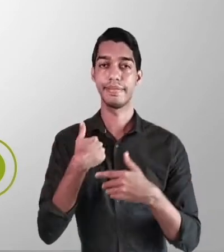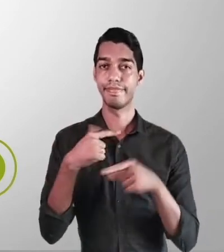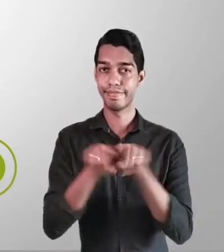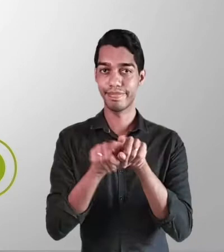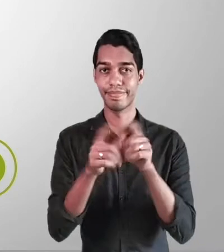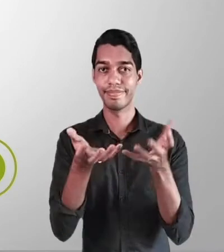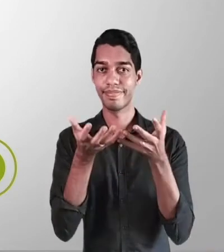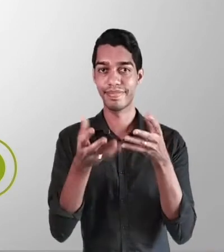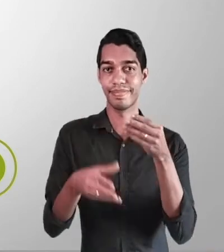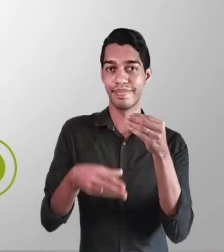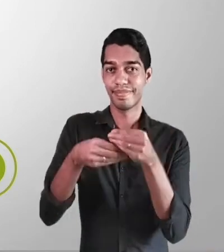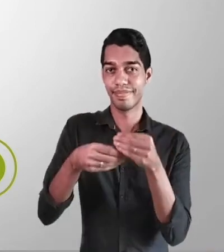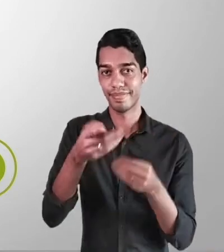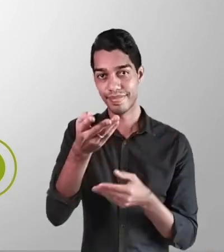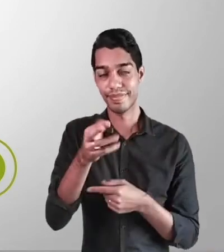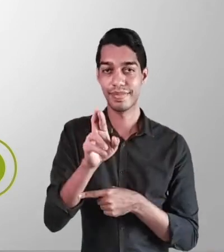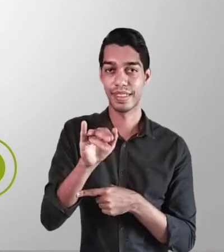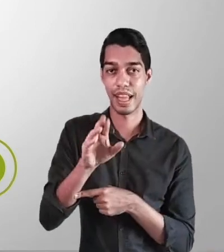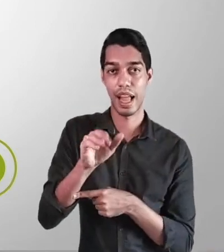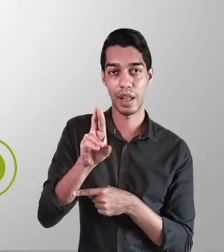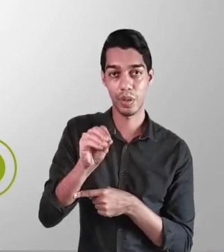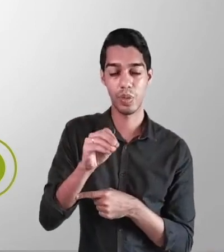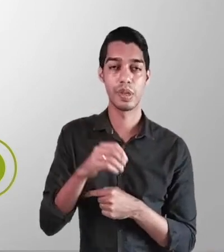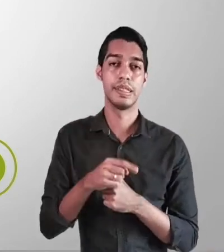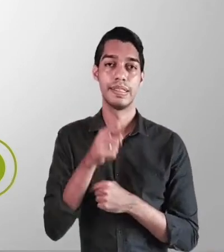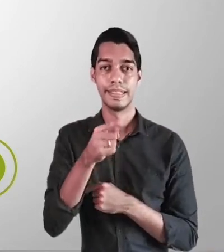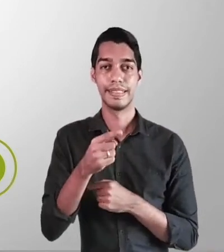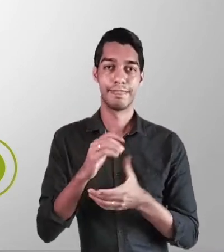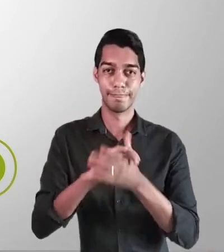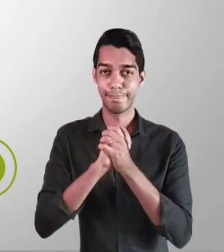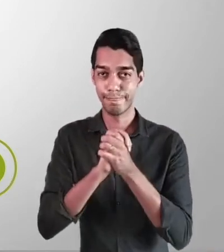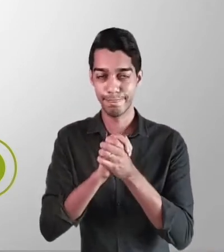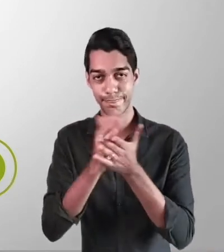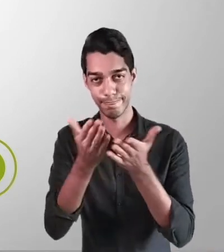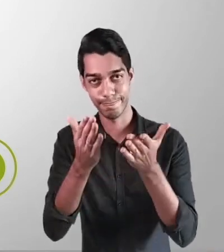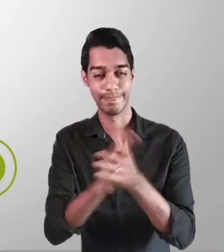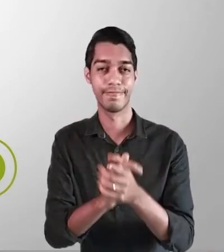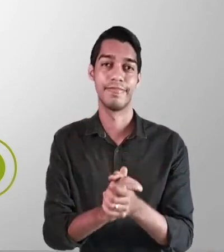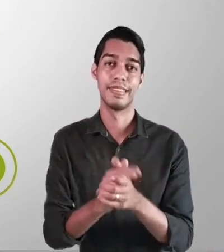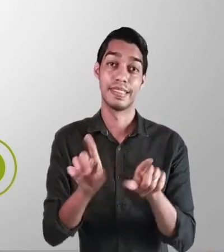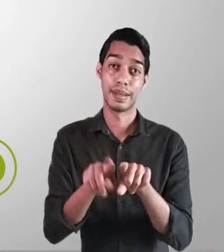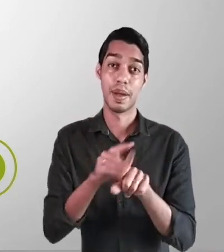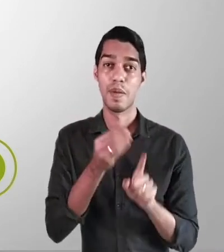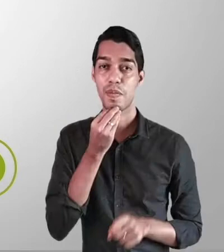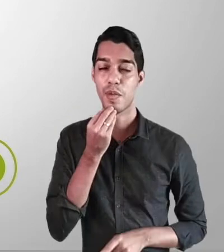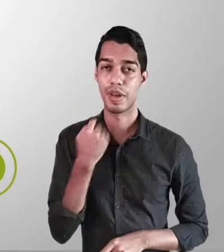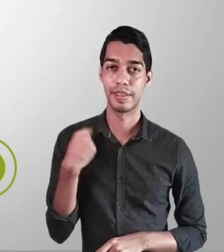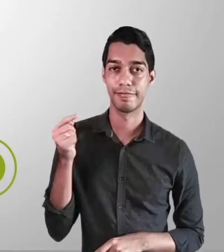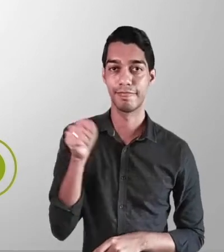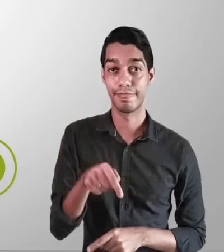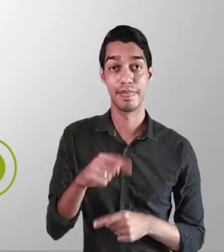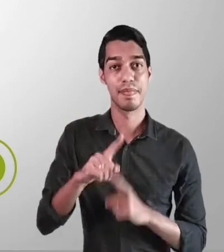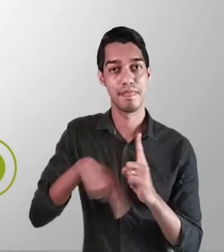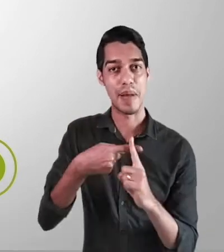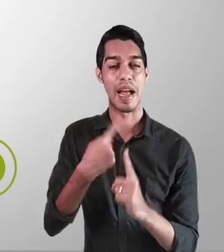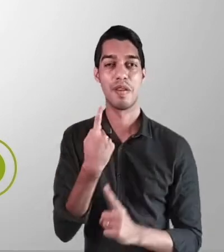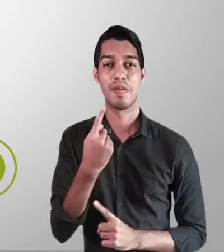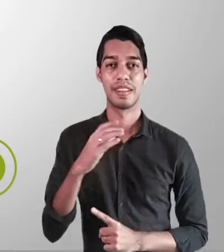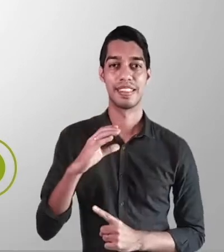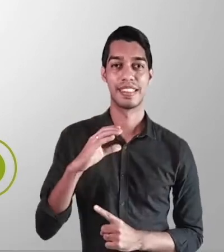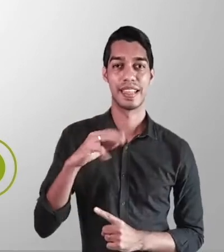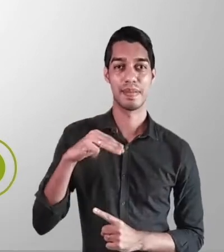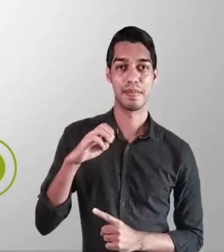agradecer pela oportunidade de poder participar aqui de mais uma edição o CEMEP, equivale ao